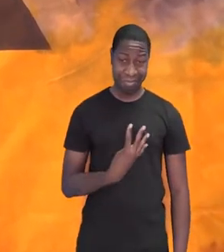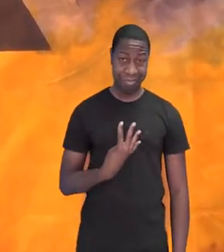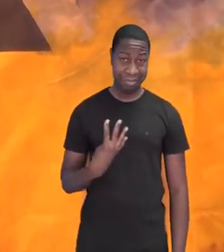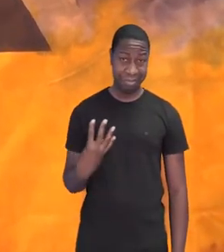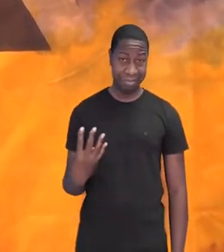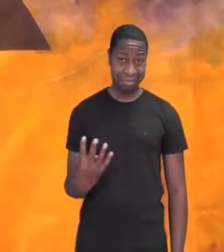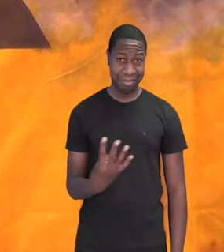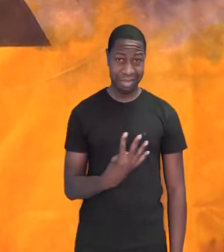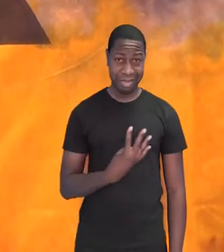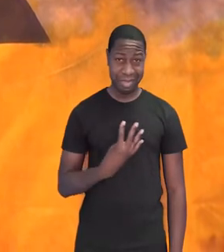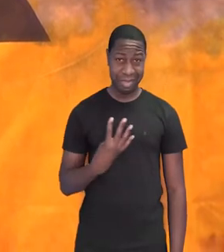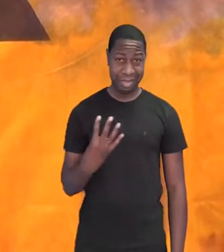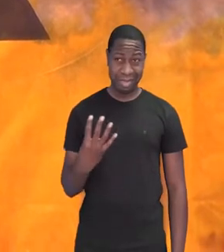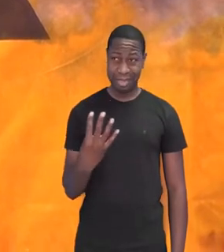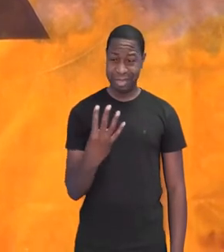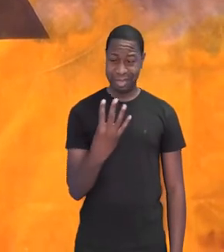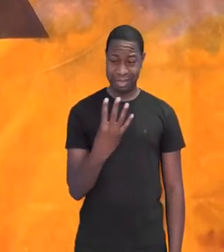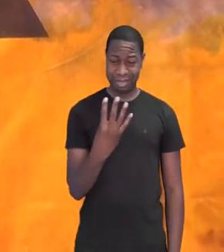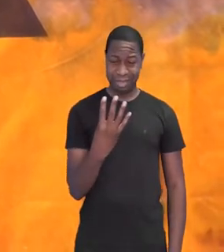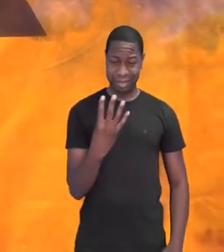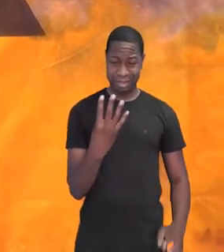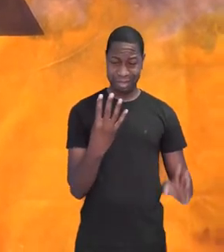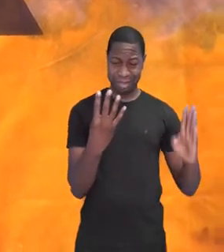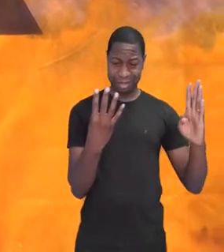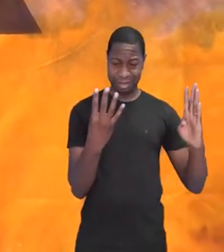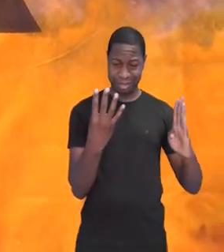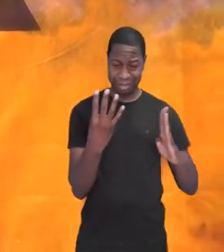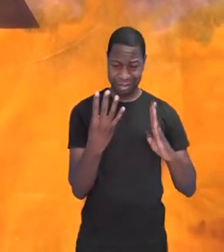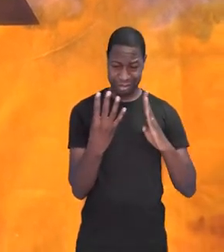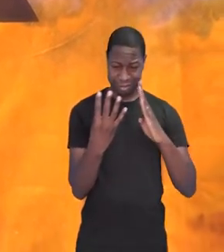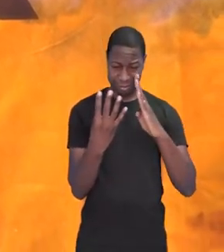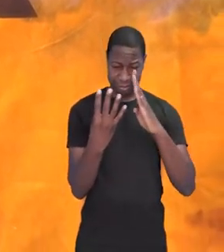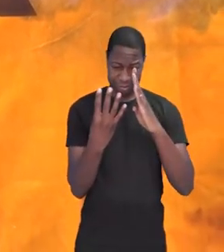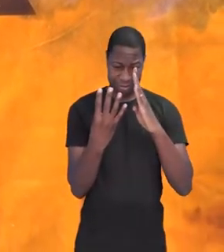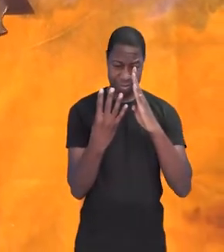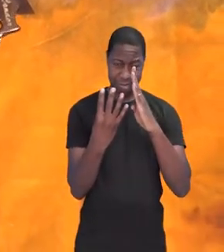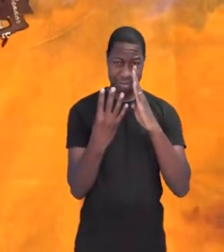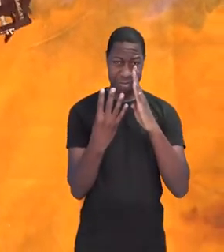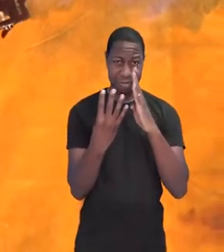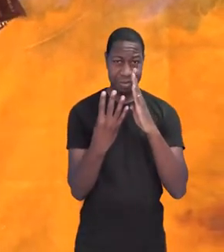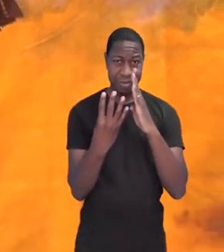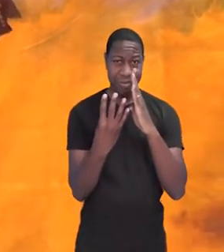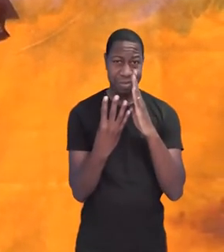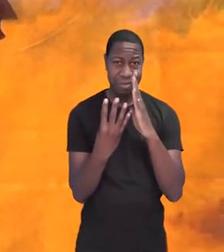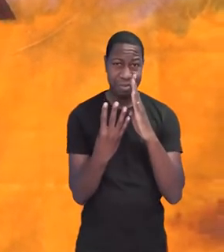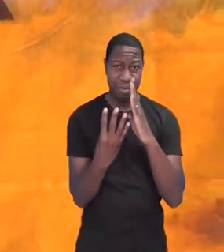Rapazes dentro de uma casa vazia.